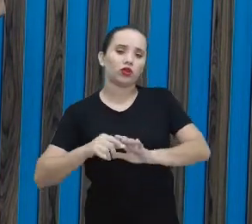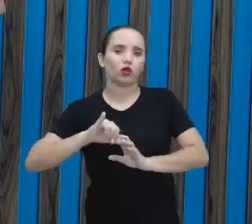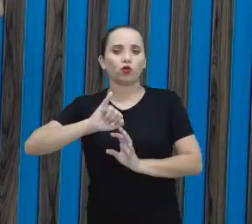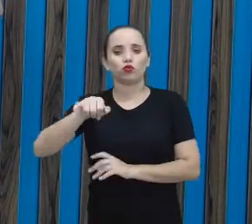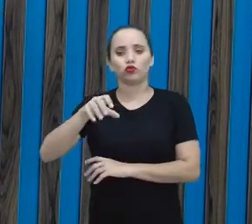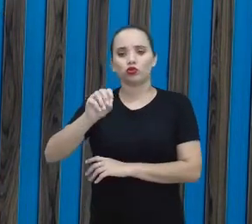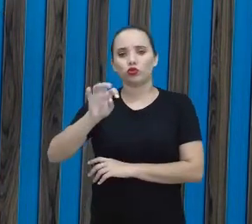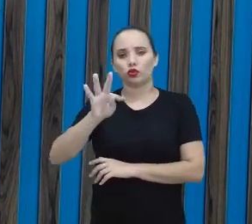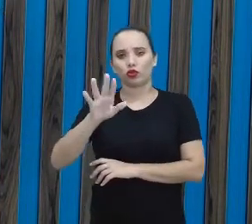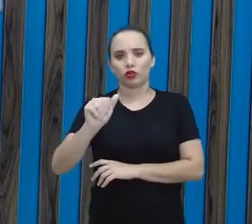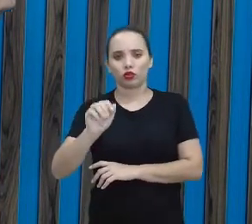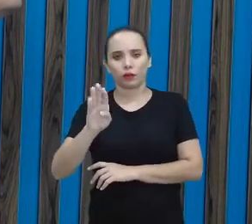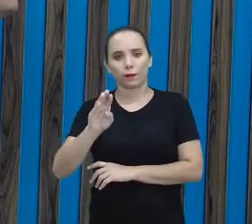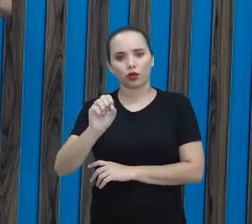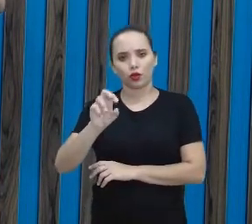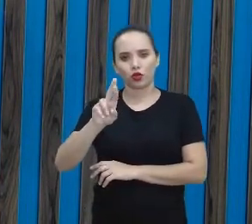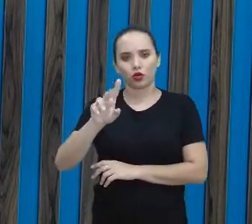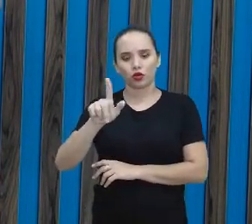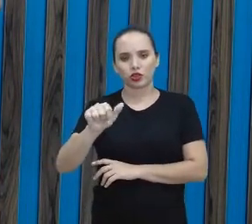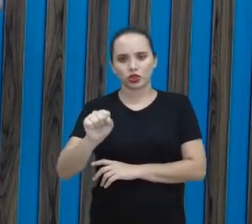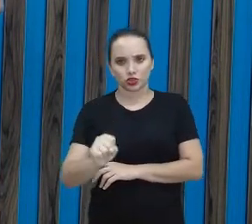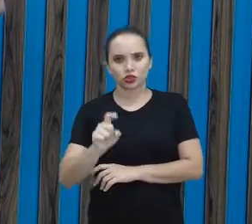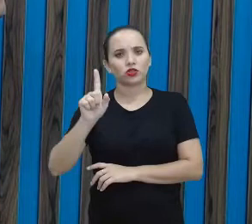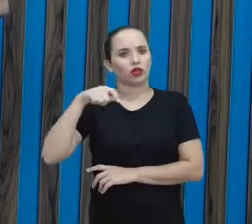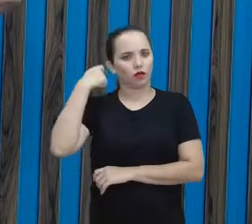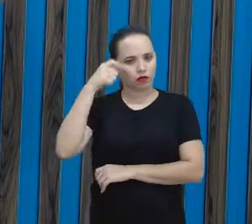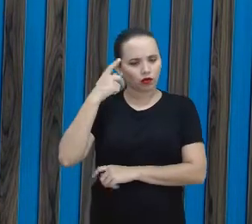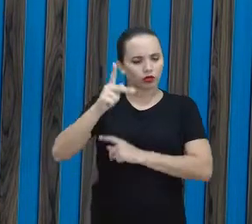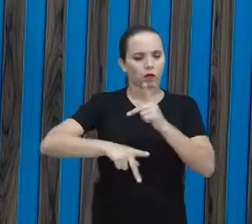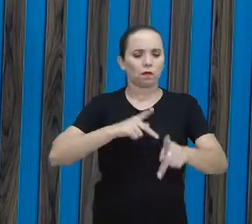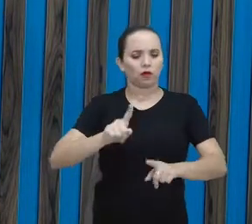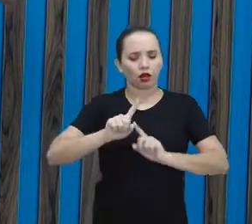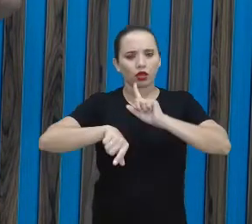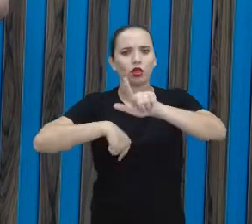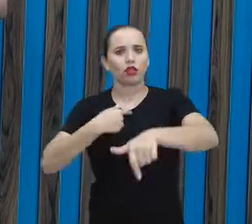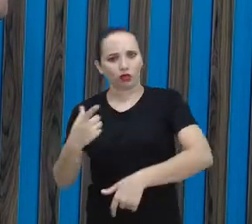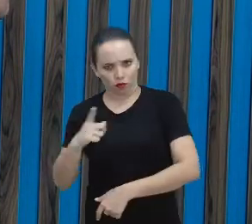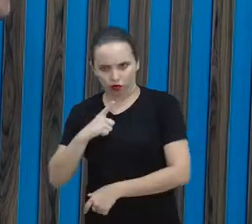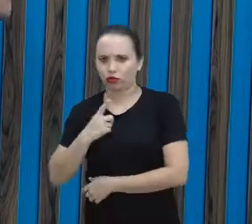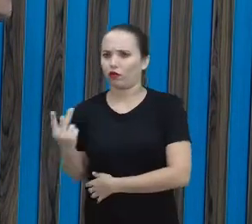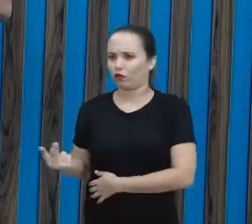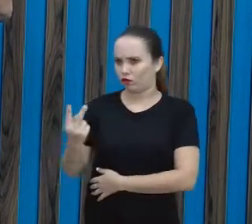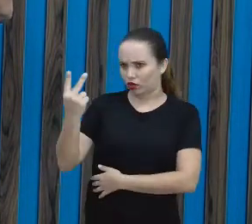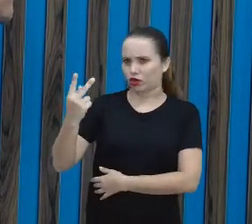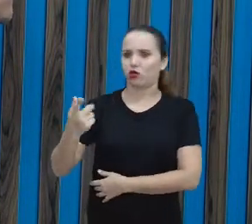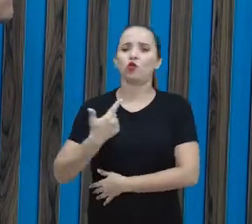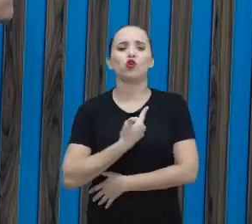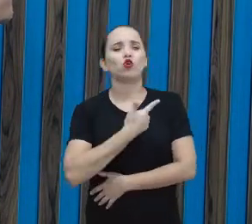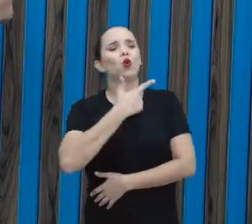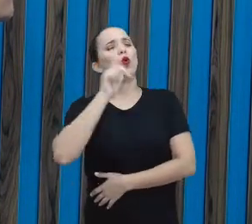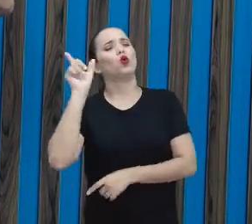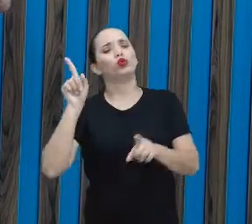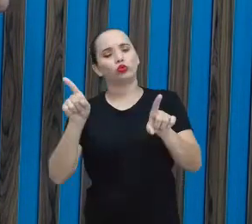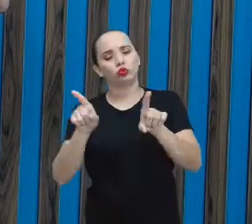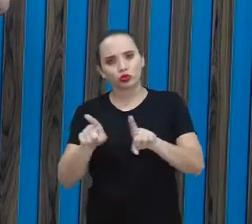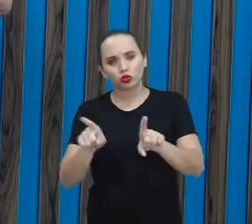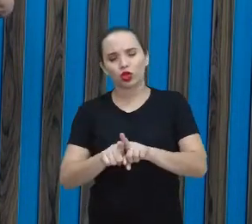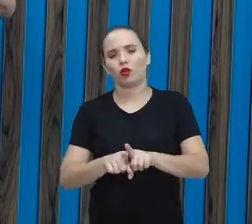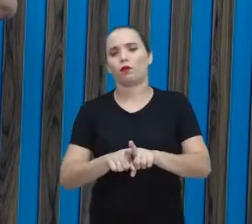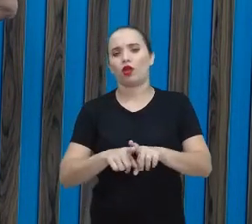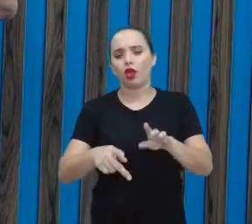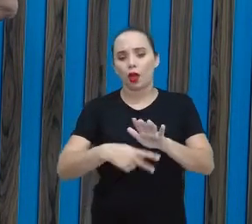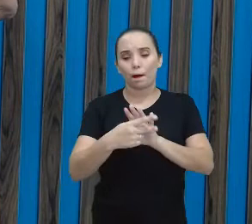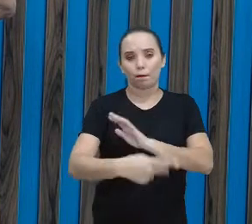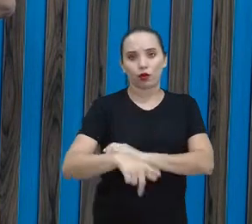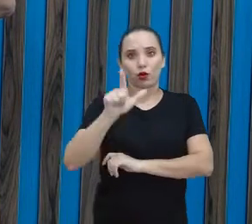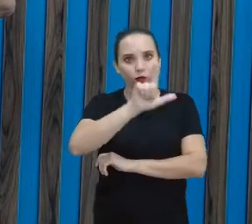que é um artista popular, que passou a ser valorizado, e tantos outros artistas populares, né, a própria